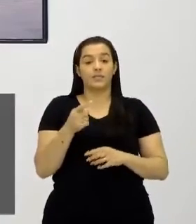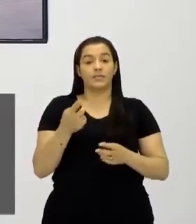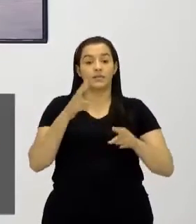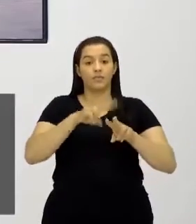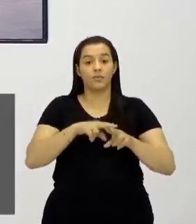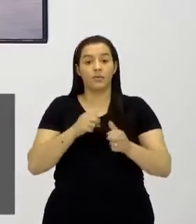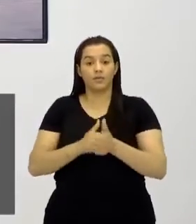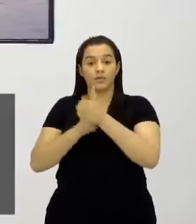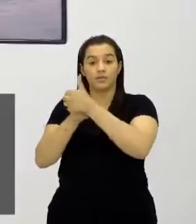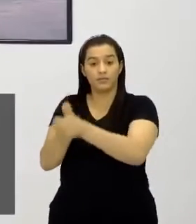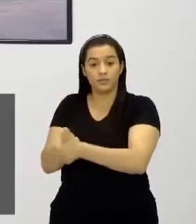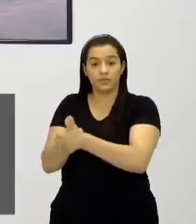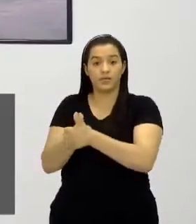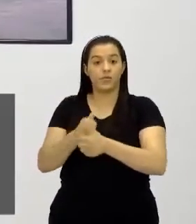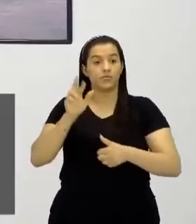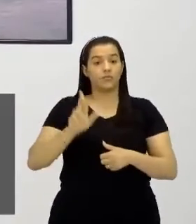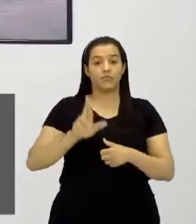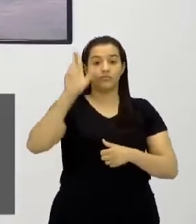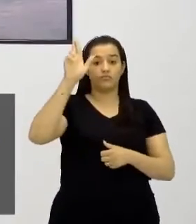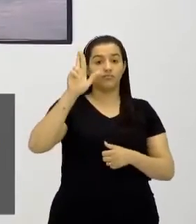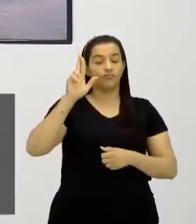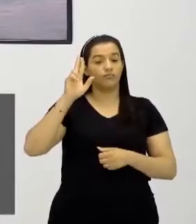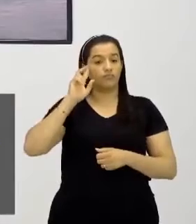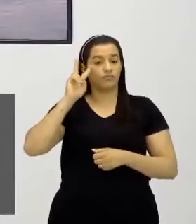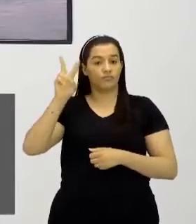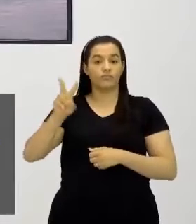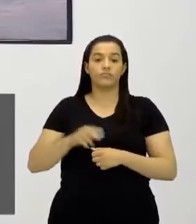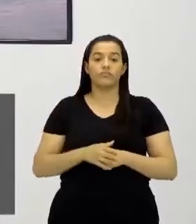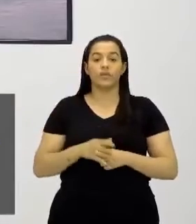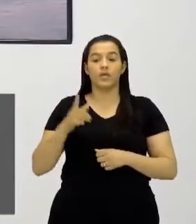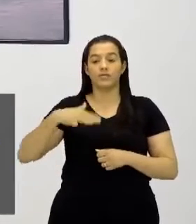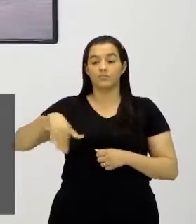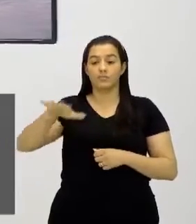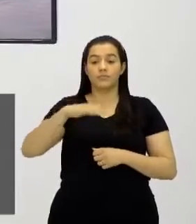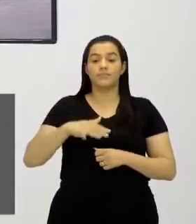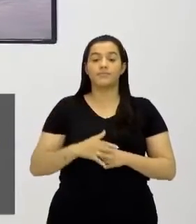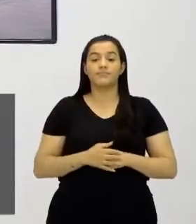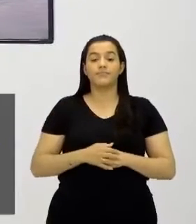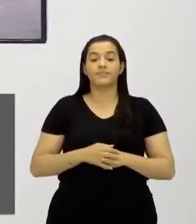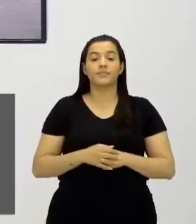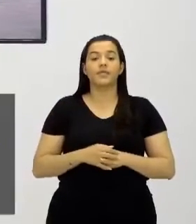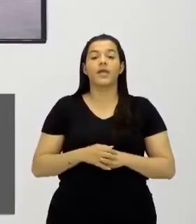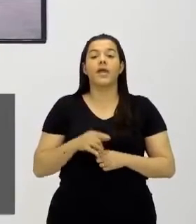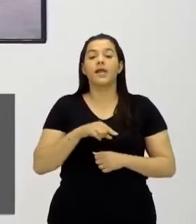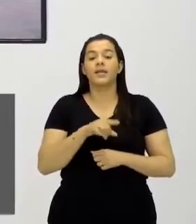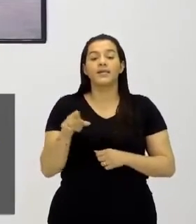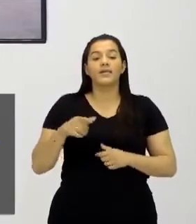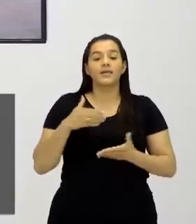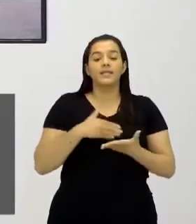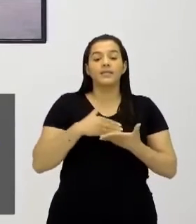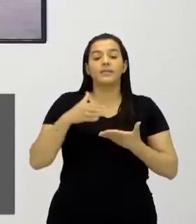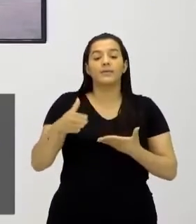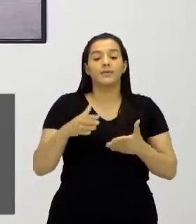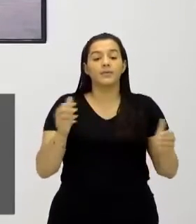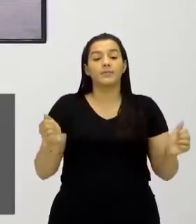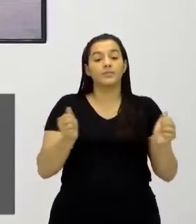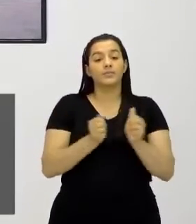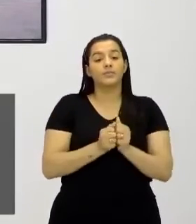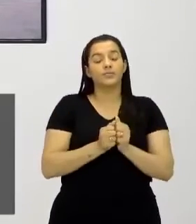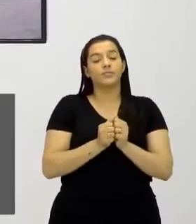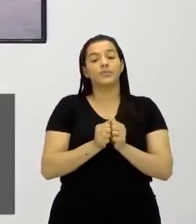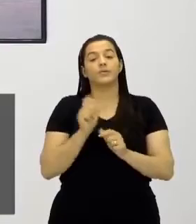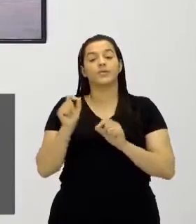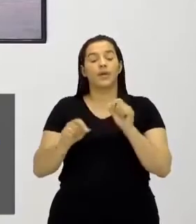seguir Cara Preta, como se fosse um líder mesmo, né? Ali no Maranhão. O Cara Preta, ele vai se juntar